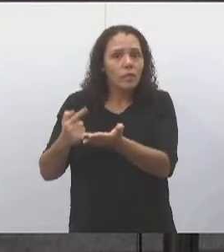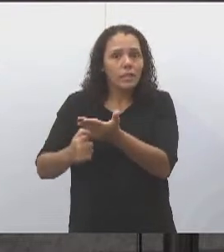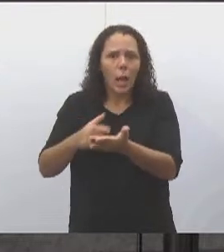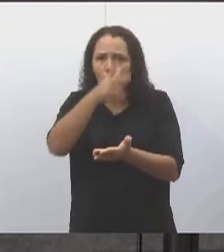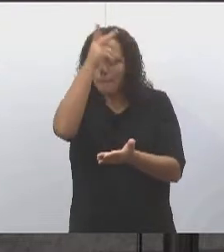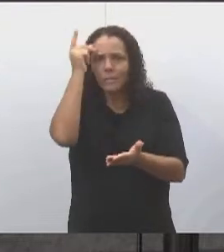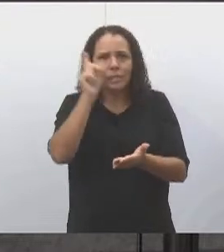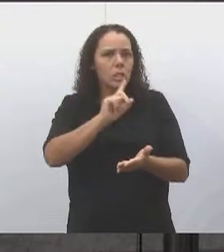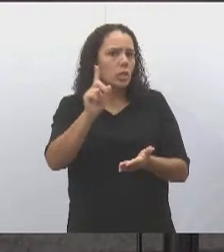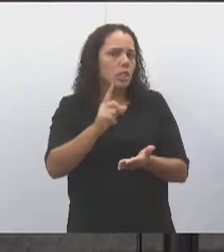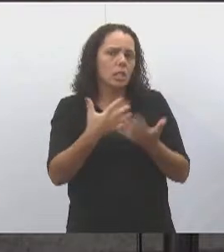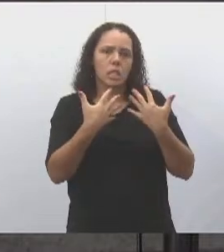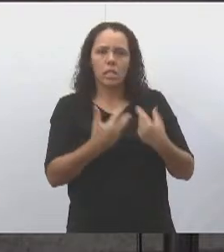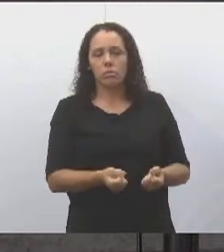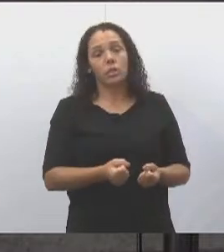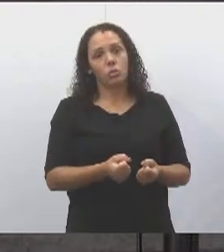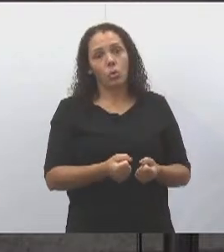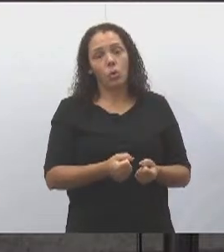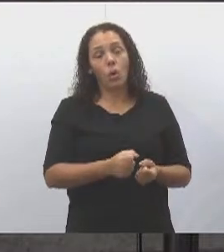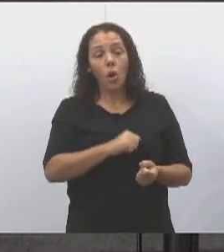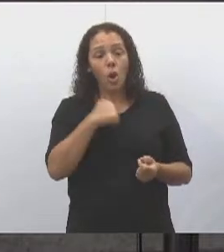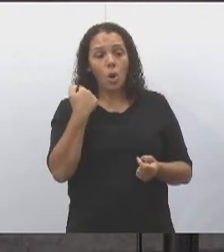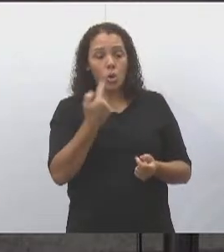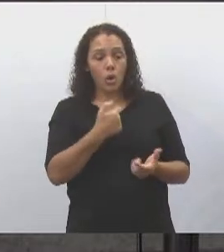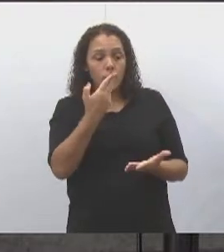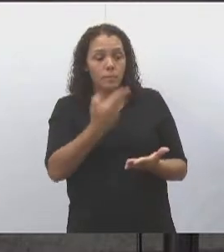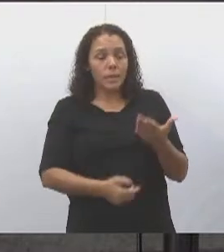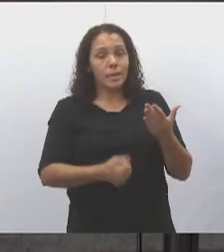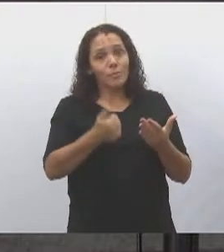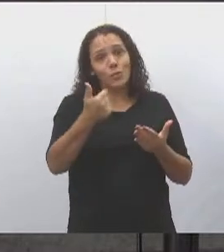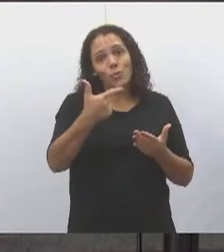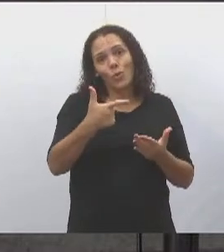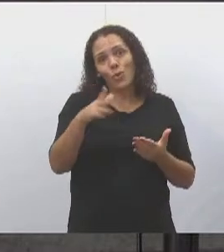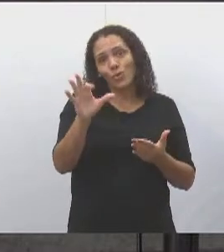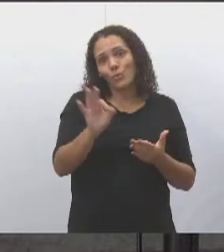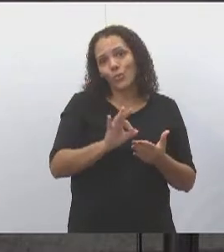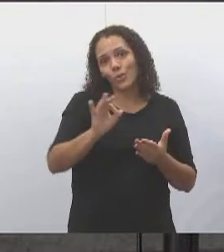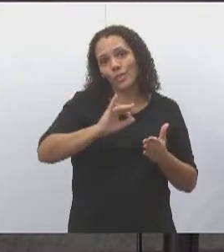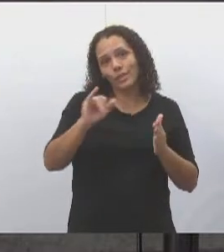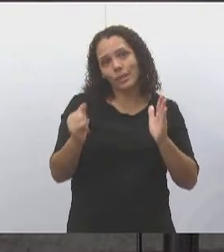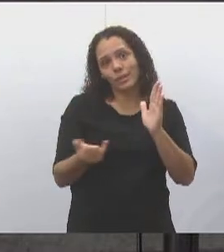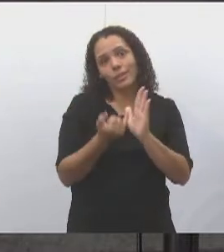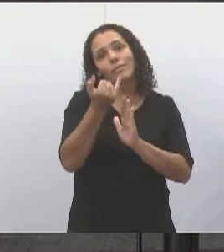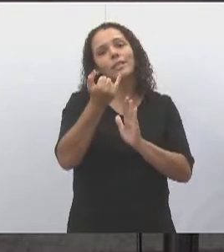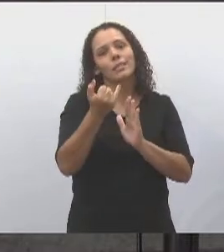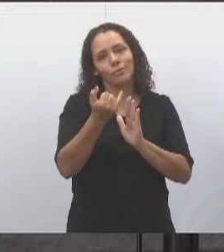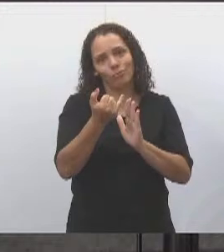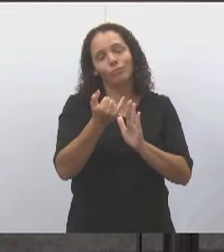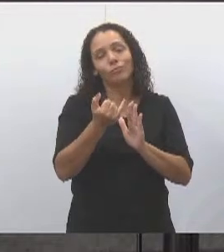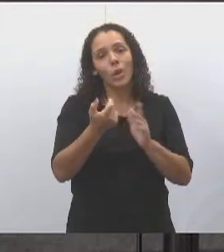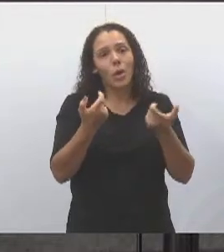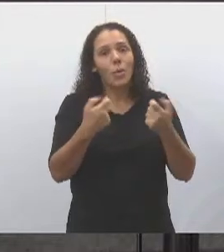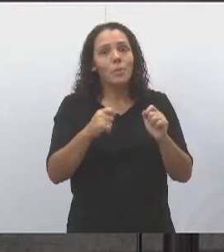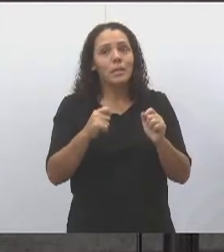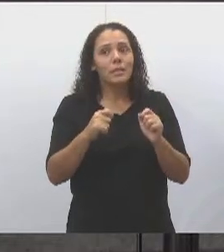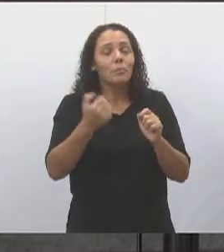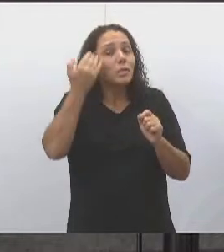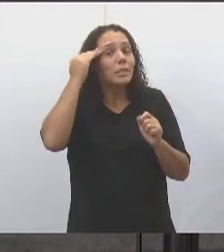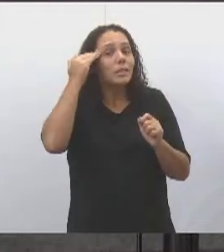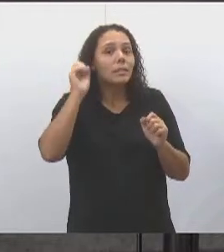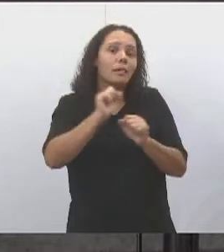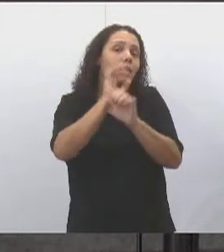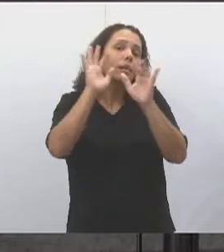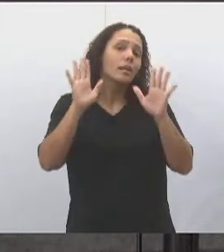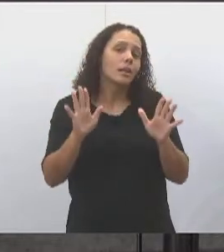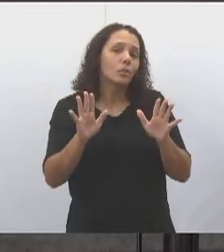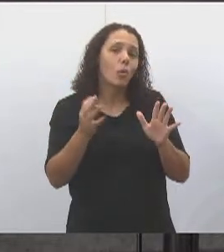salarial nos últimos 4 anos foi de 12% em relação à inflação. Então, a gente tem que ter mais transparência em relação a esses